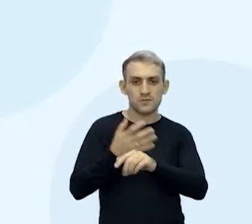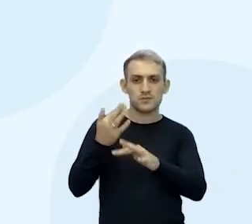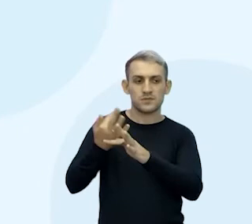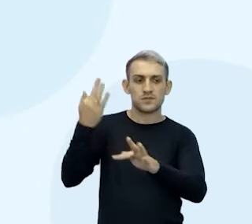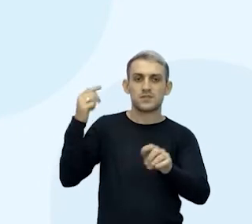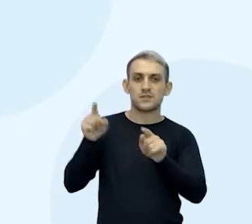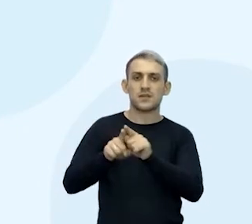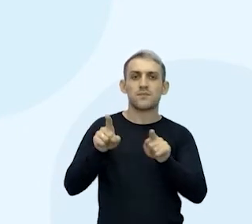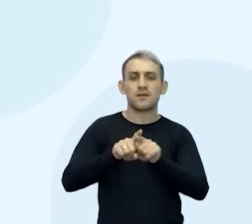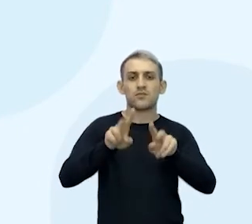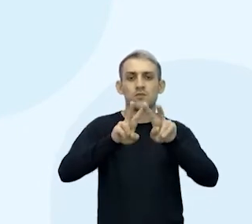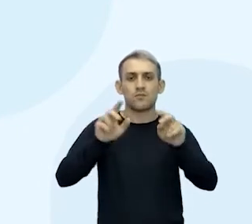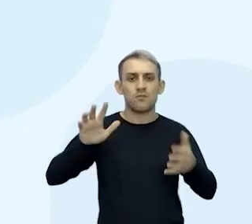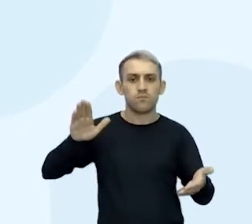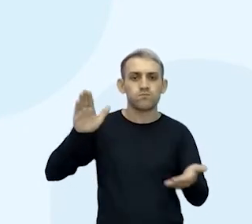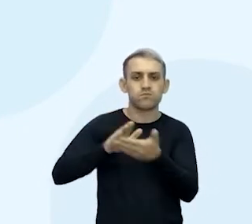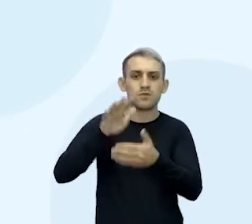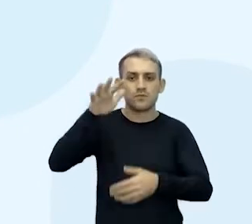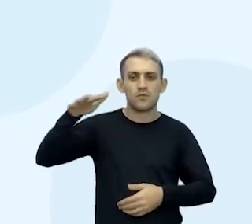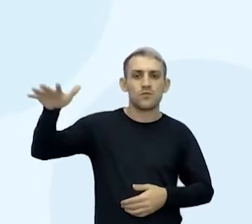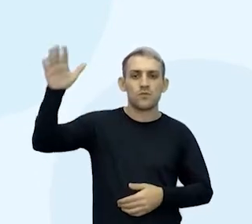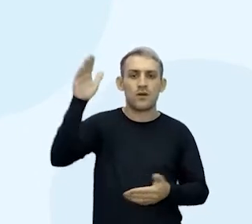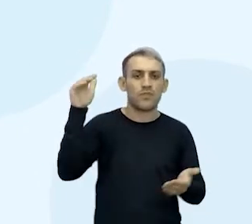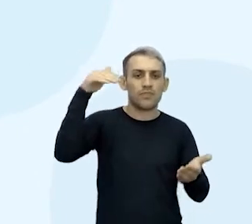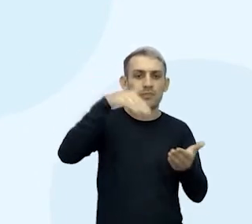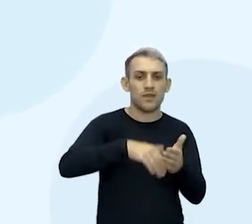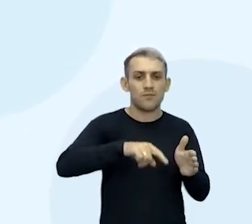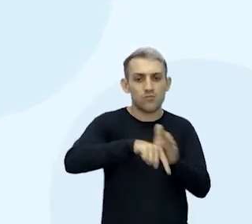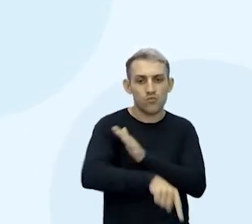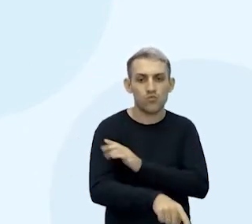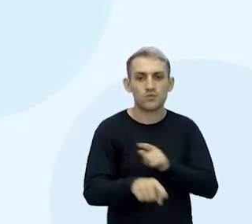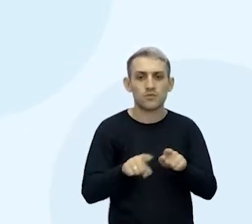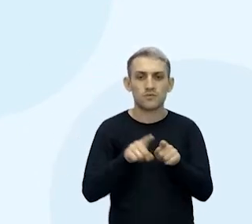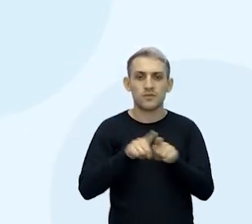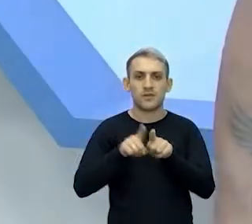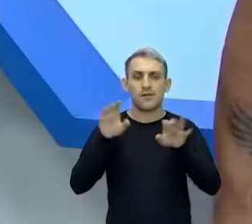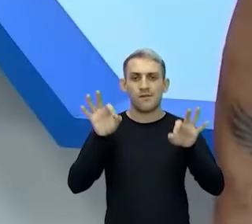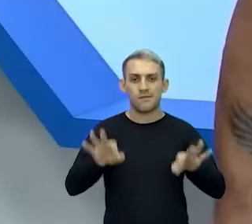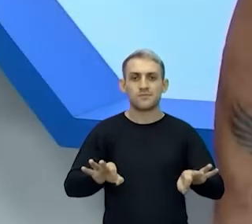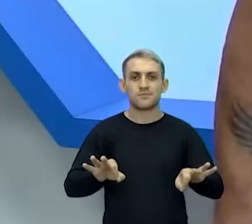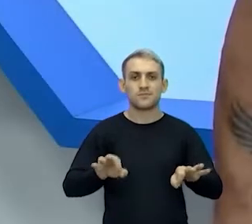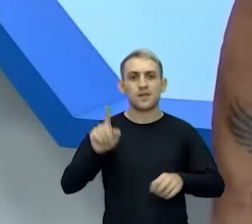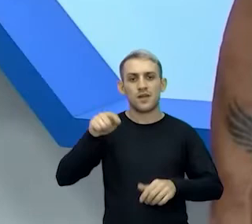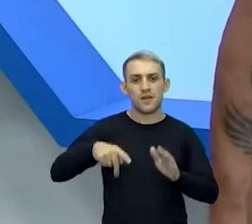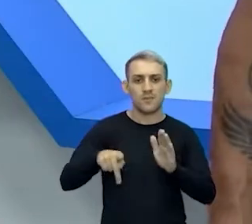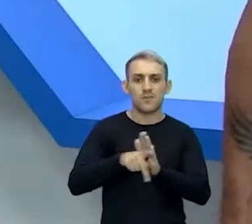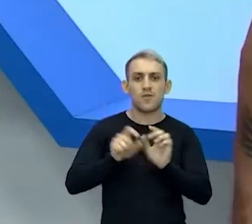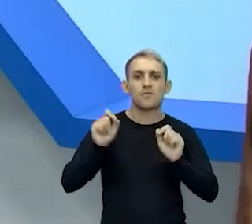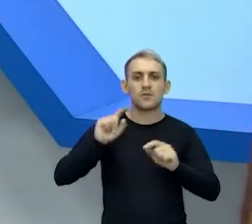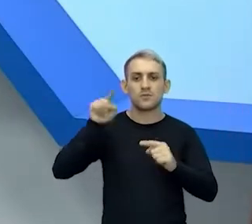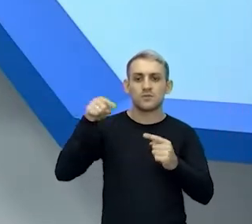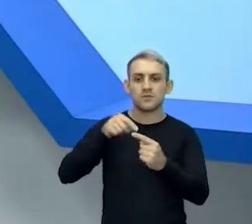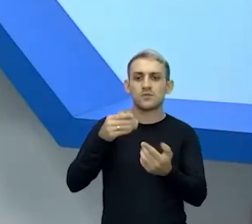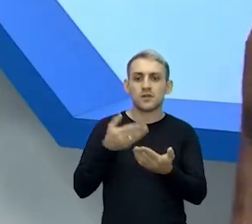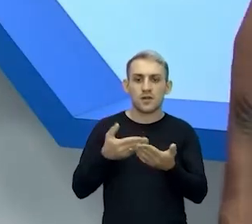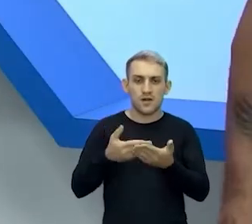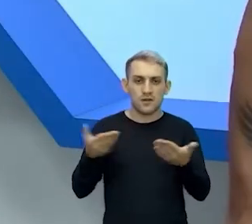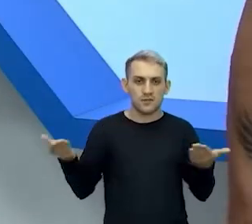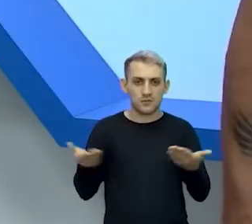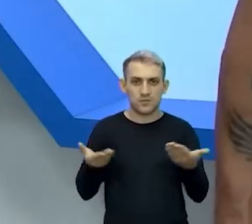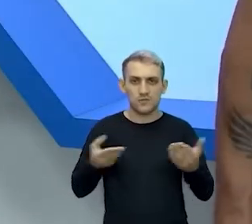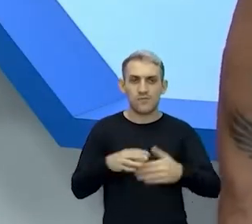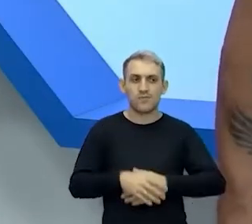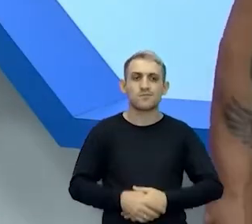da pressão das alturas às profundezas, tá certo, pessoal? Então, esse é o nosso objetivo para a nossa linha de